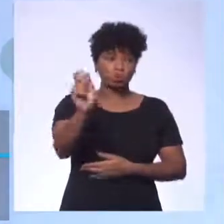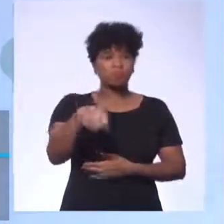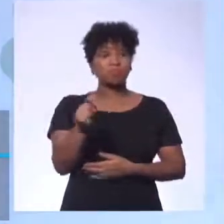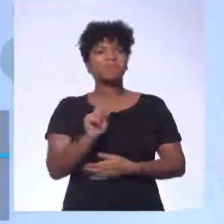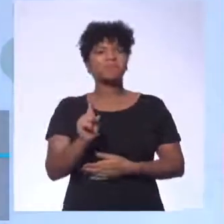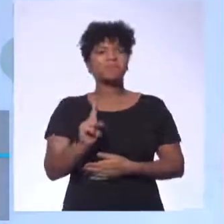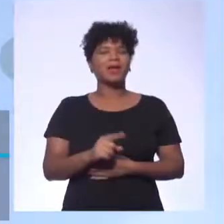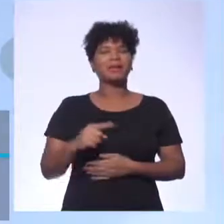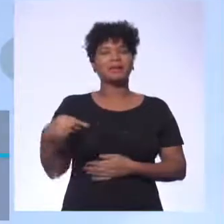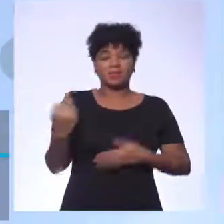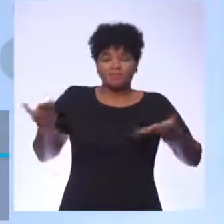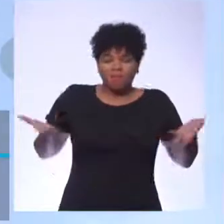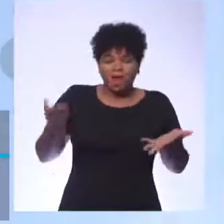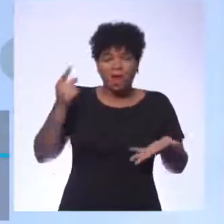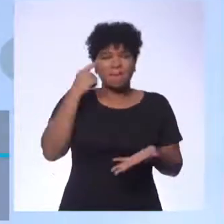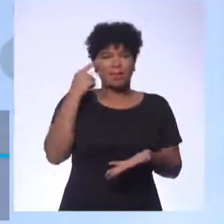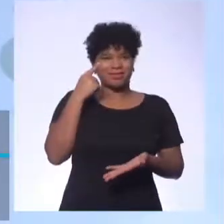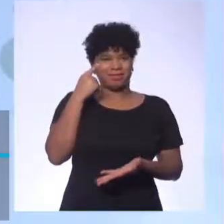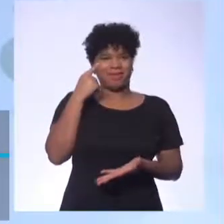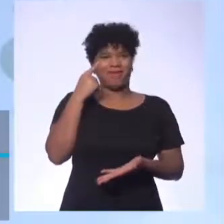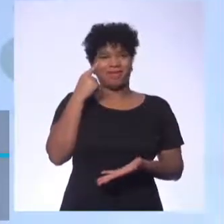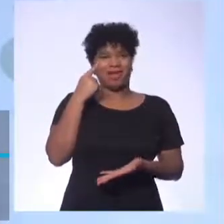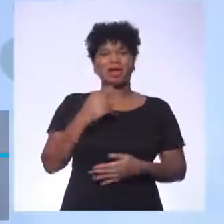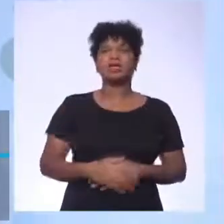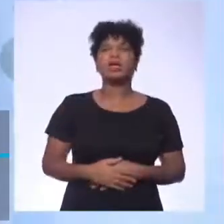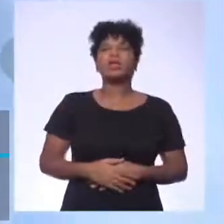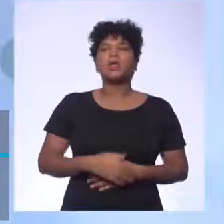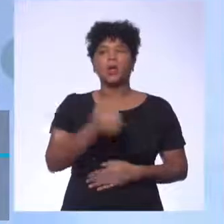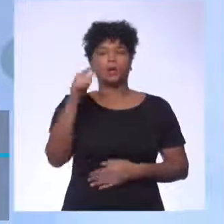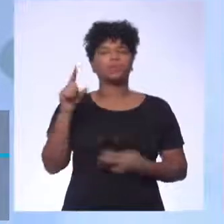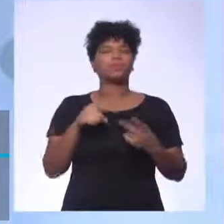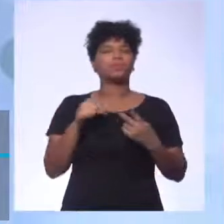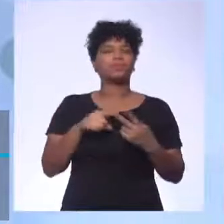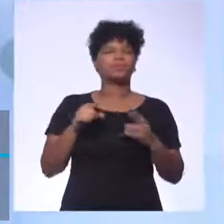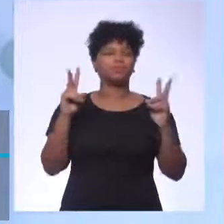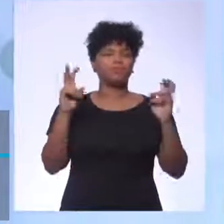fazendo? Se a gente pensar em trabalho, né, como a professora falou,